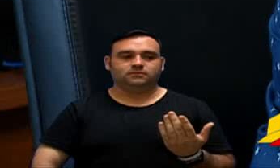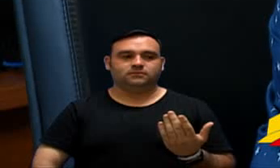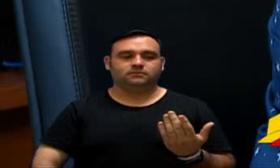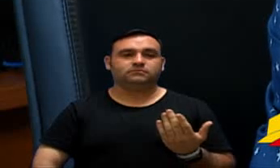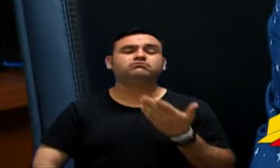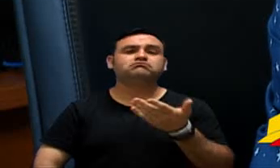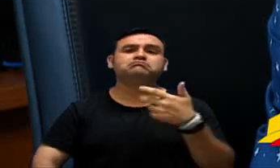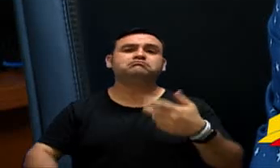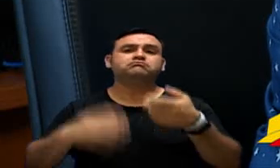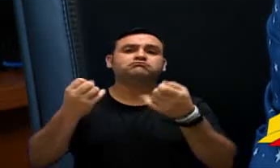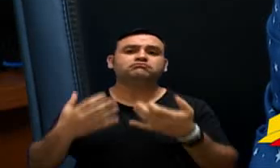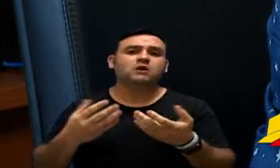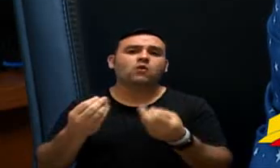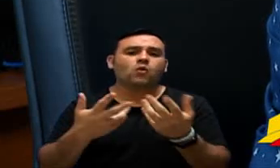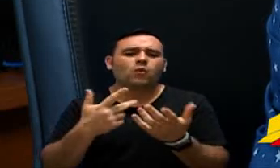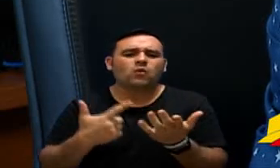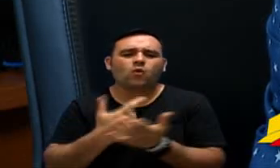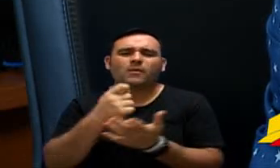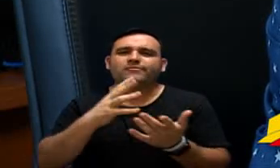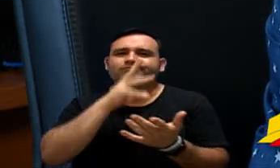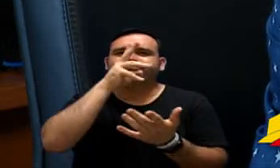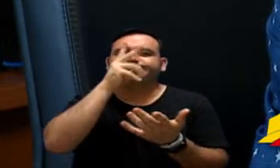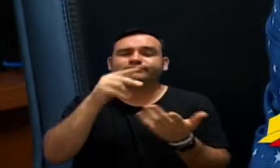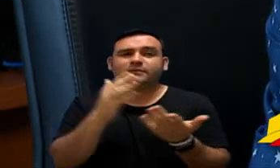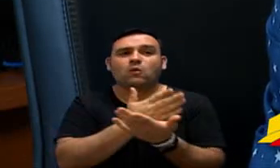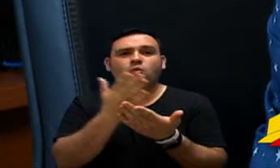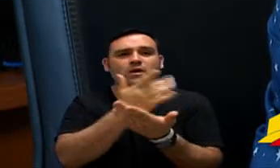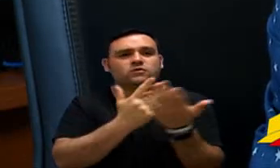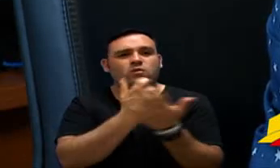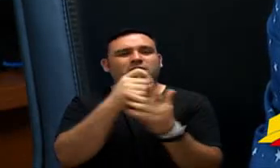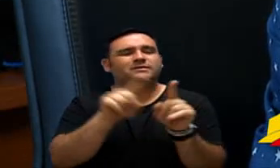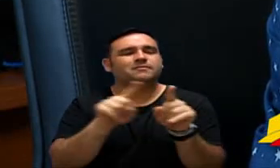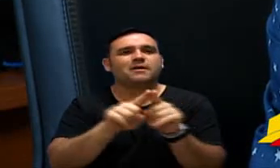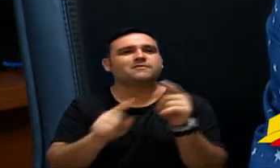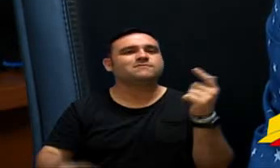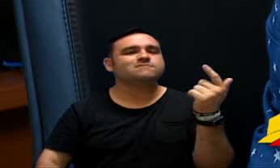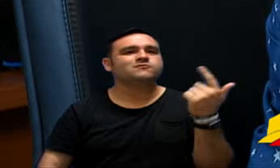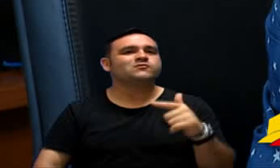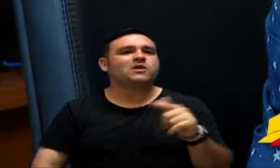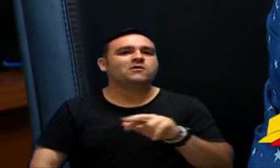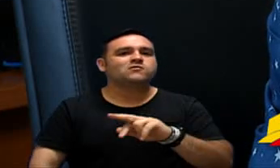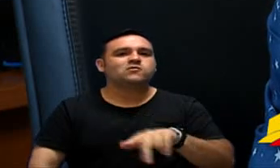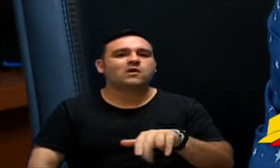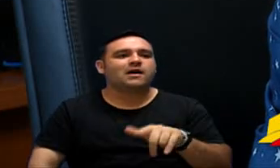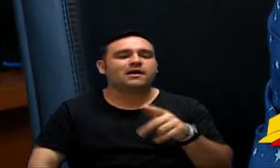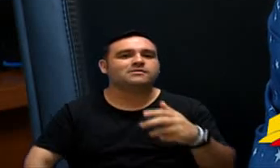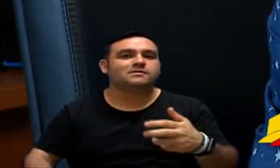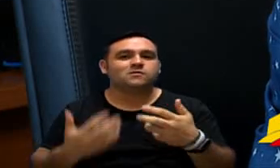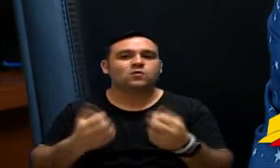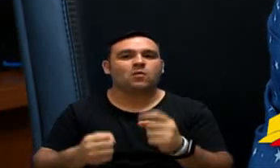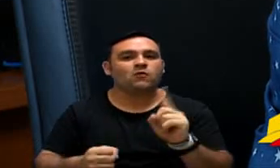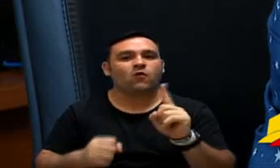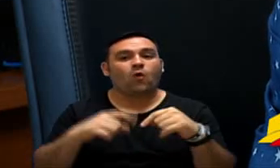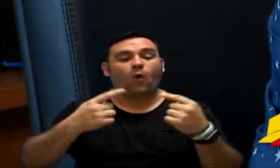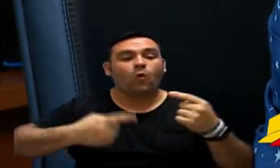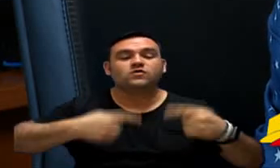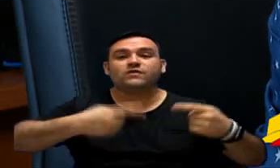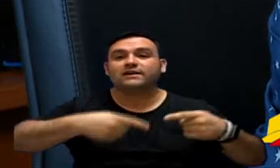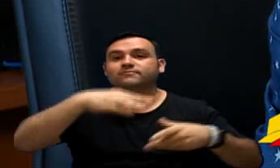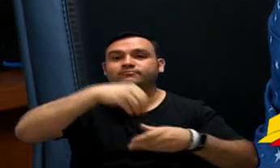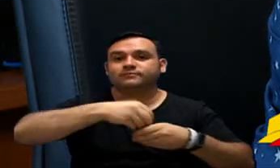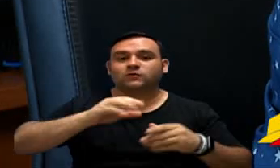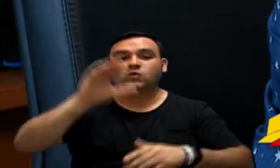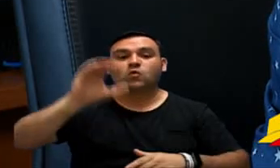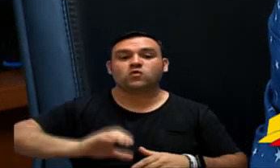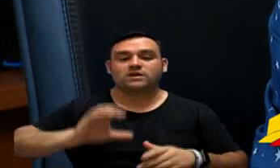O que o senhor explica dessas compras, inclusive muitas delas, que sequer foram aprovadas ou debatidas minimamente